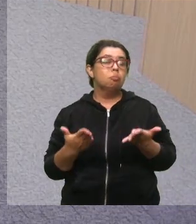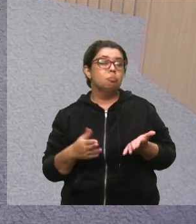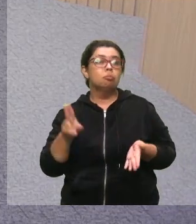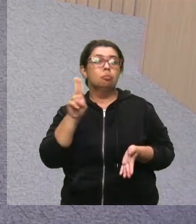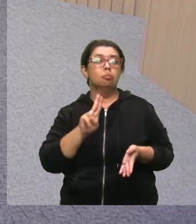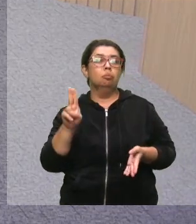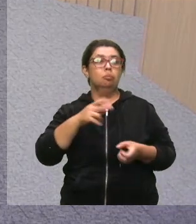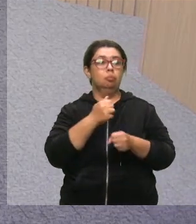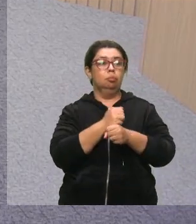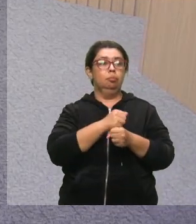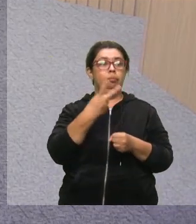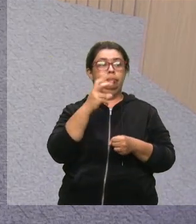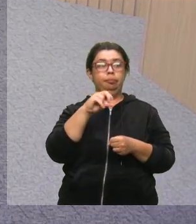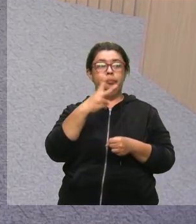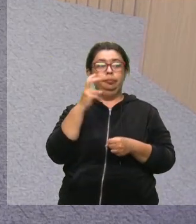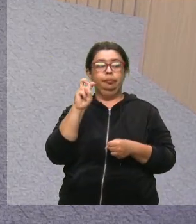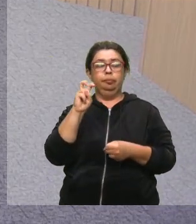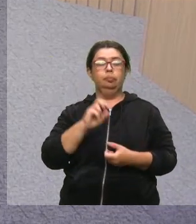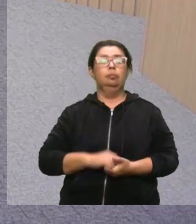gastar em 2025?